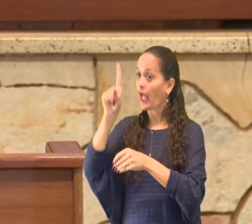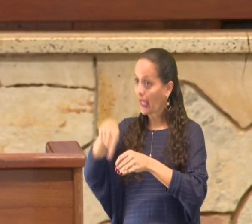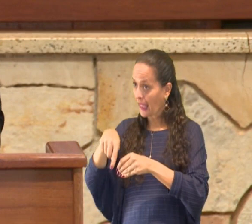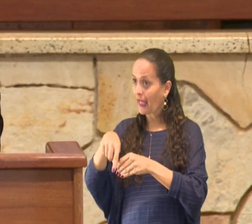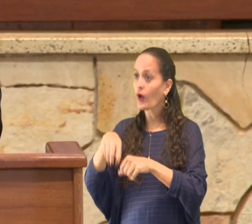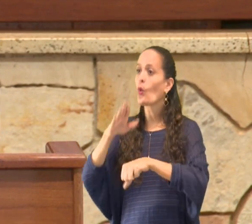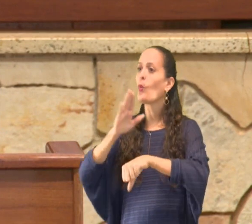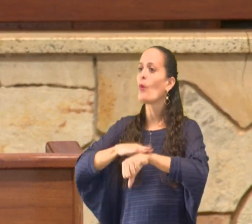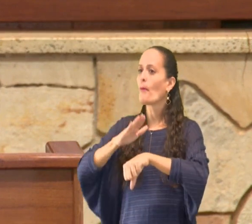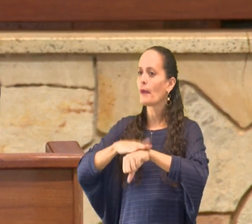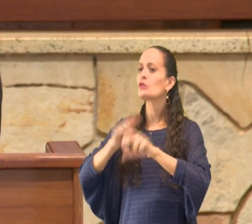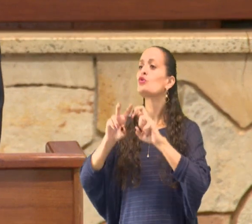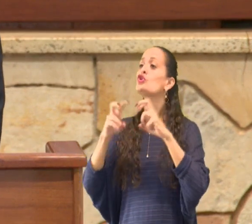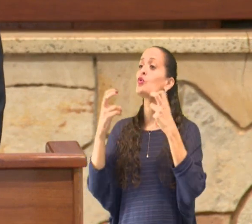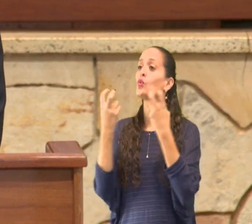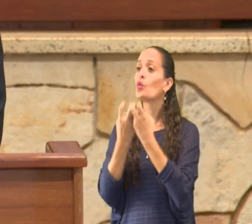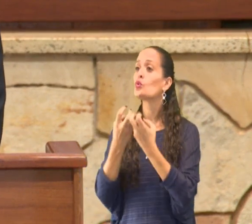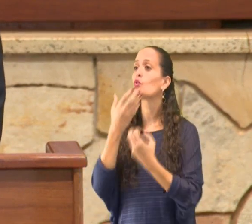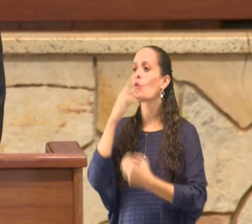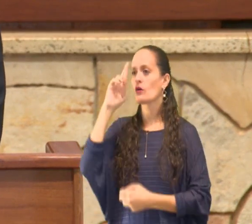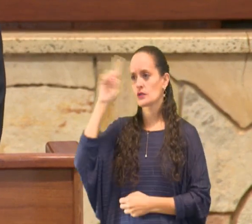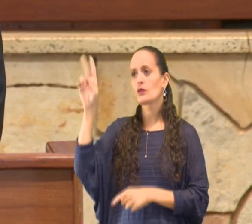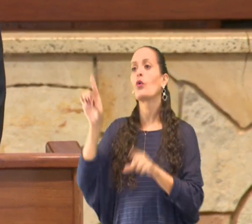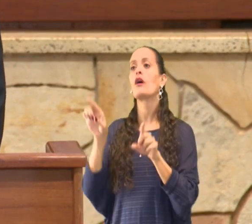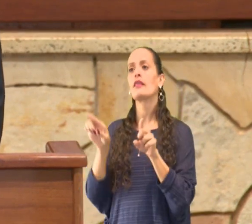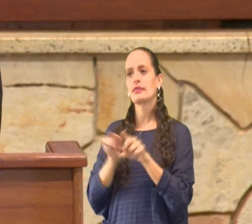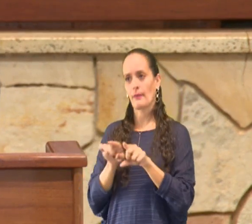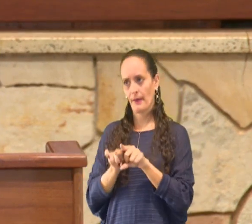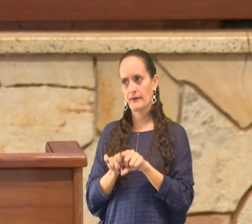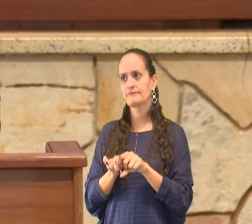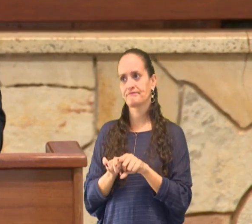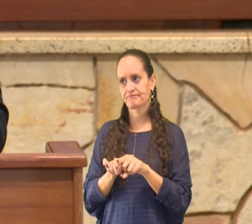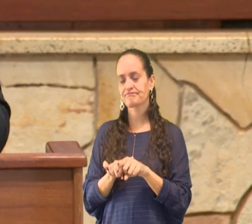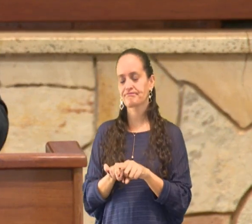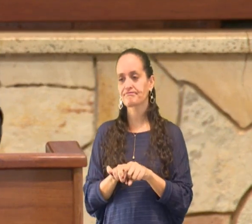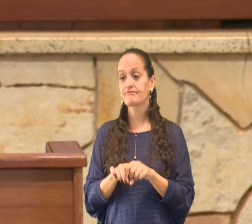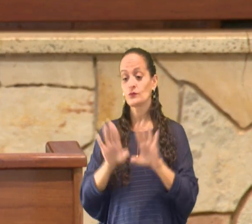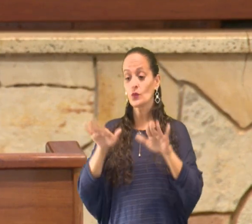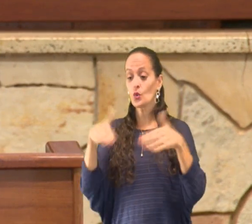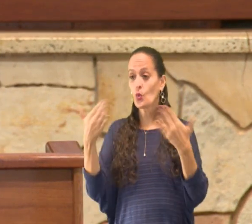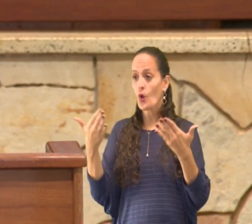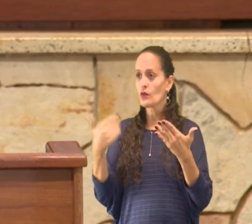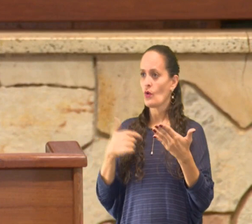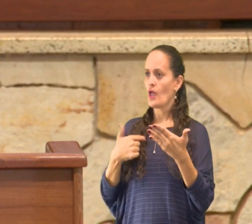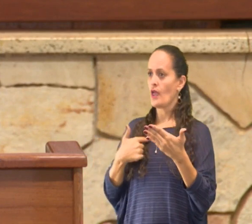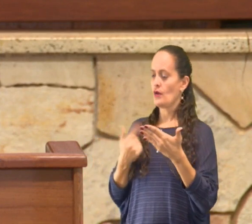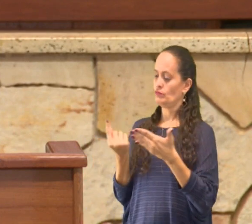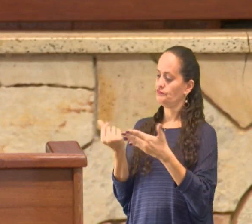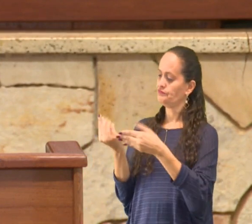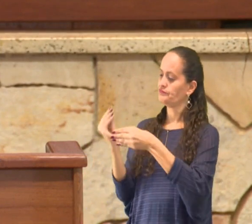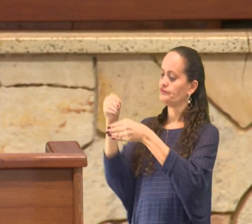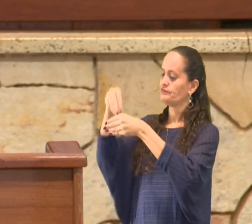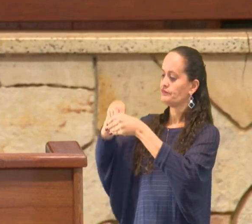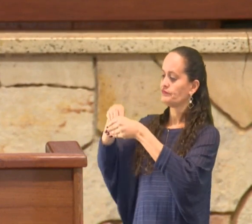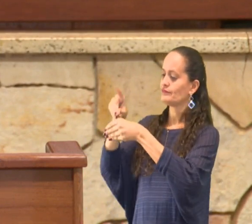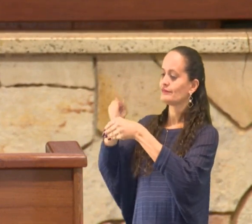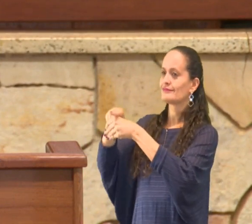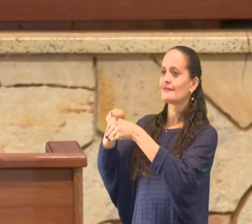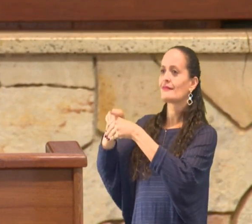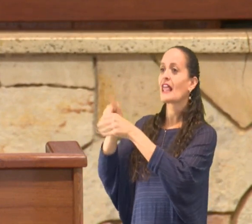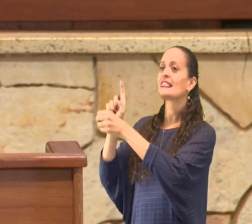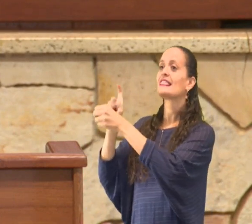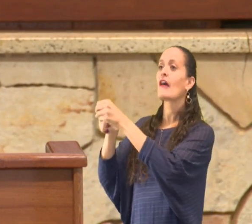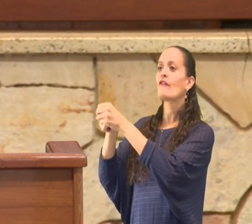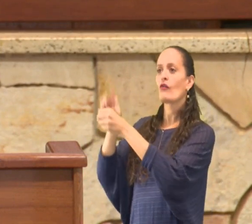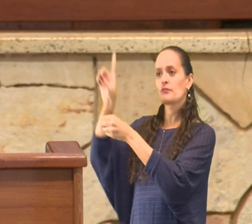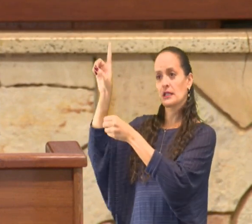nós temos de cultuar também ao Senhor. Então, quando nós entregamos a oferta, quando nós devolvemos o dízimo, é